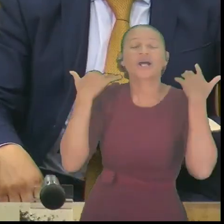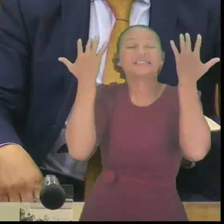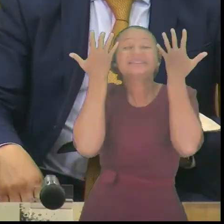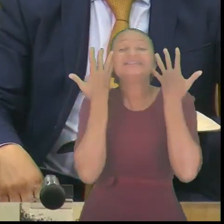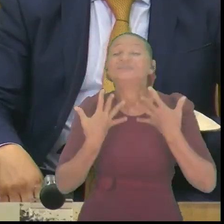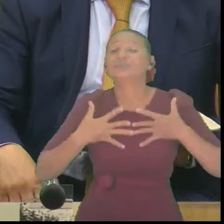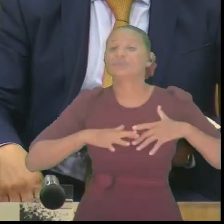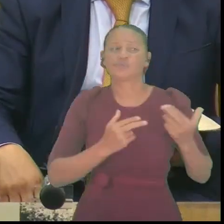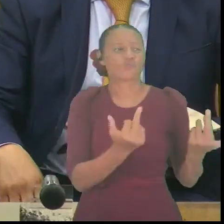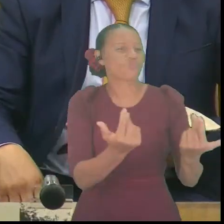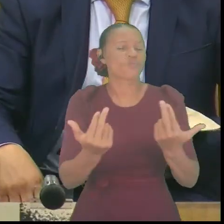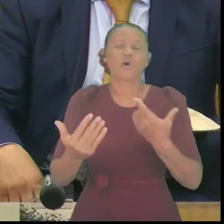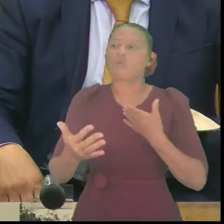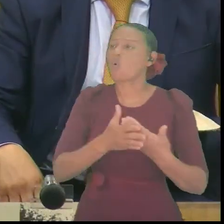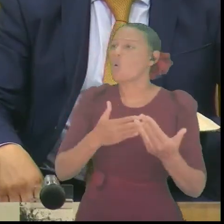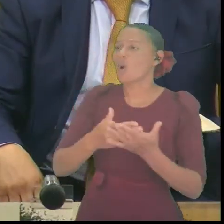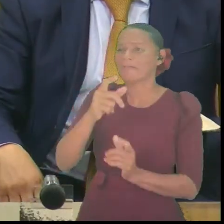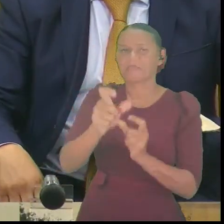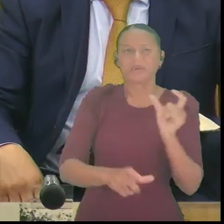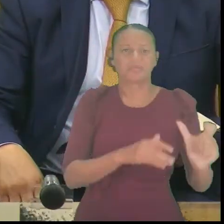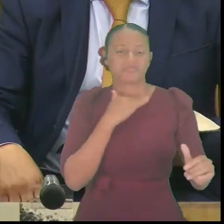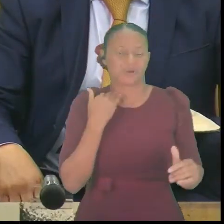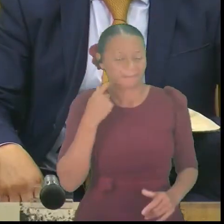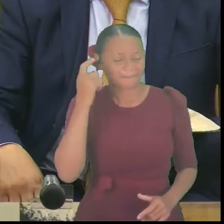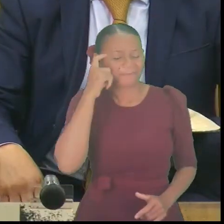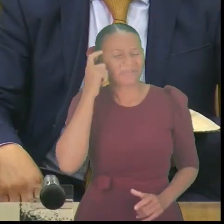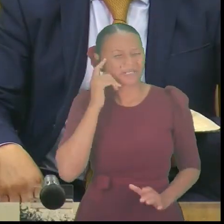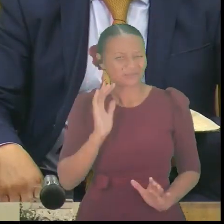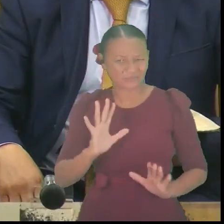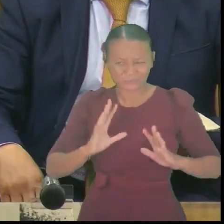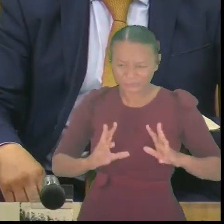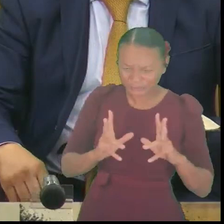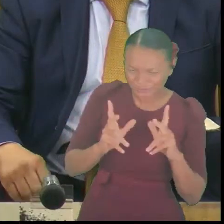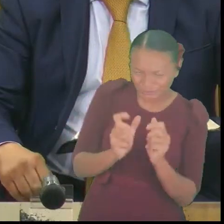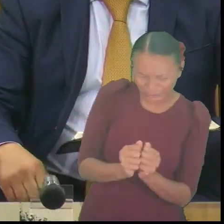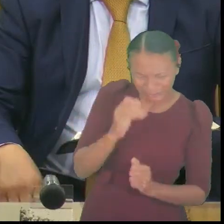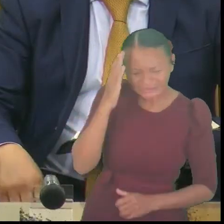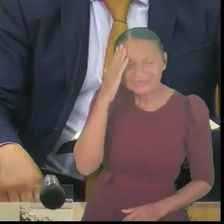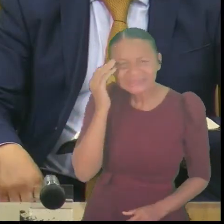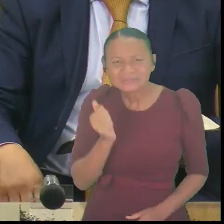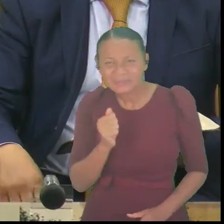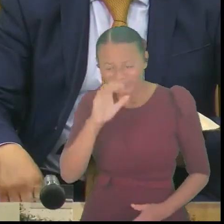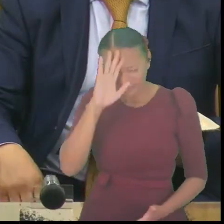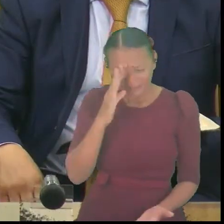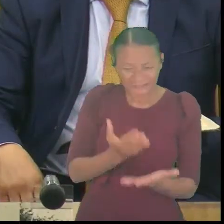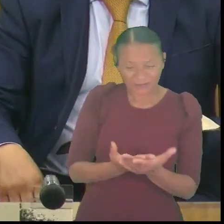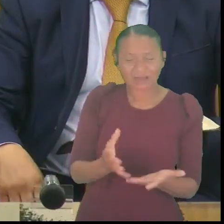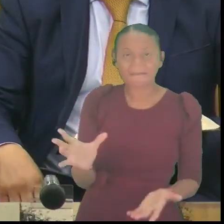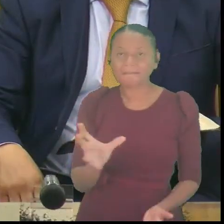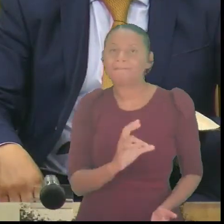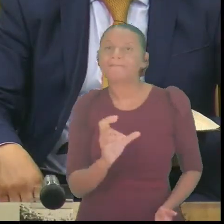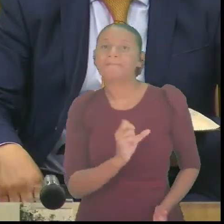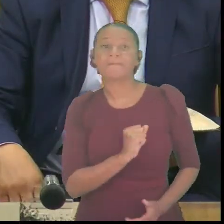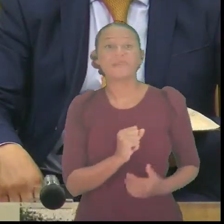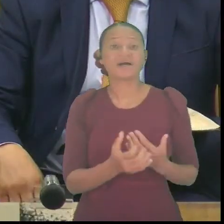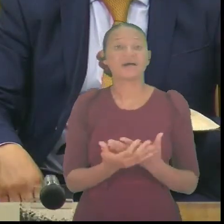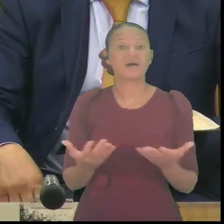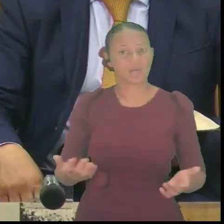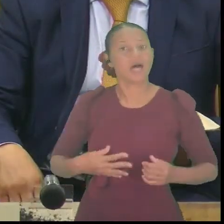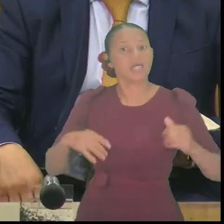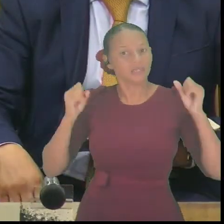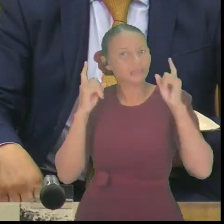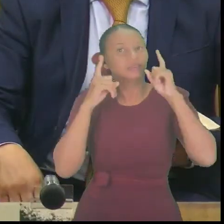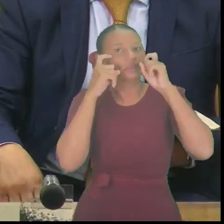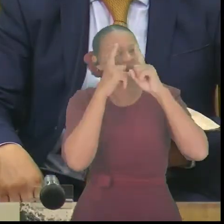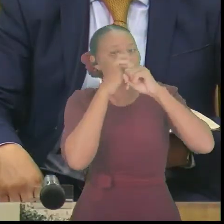como qualquer pessoa morre. E aí você pode pensar, mas todo mundo sabe disso, todo mundo crê nisso. Queridos, essa foi a grande